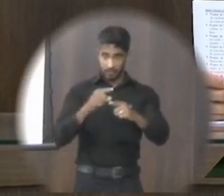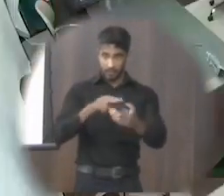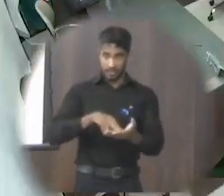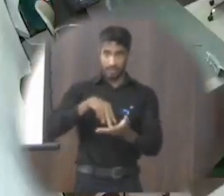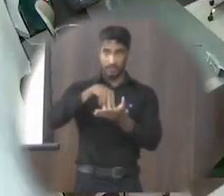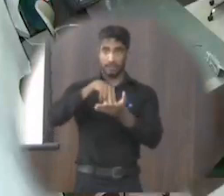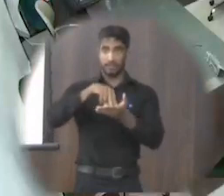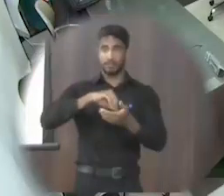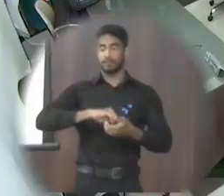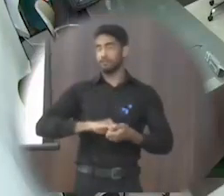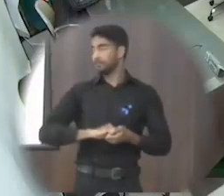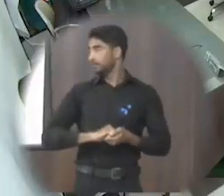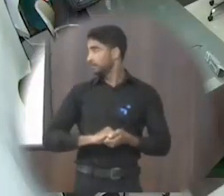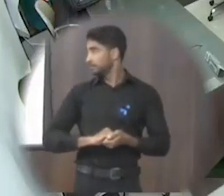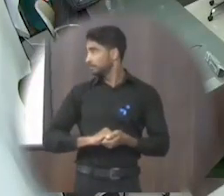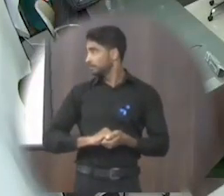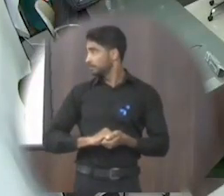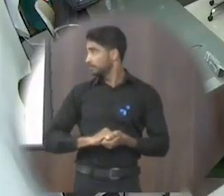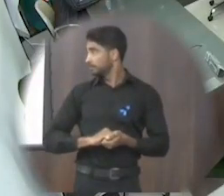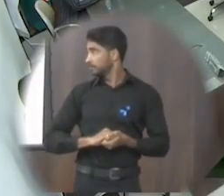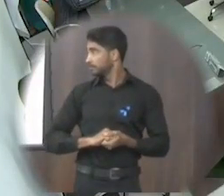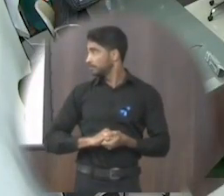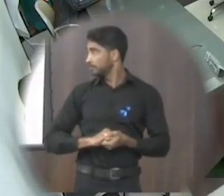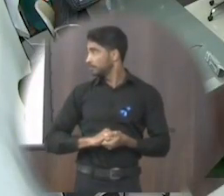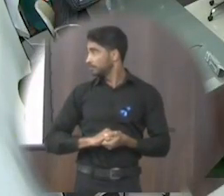levantem. Abstém.